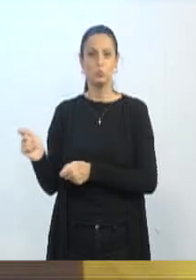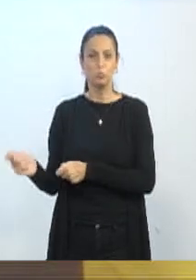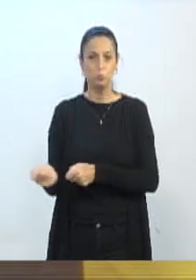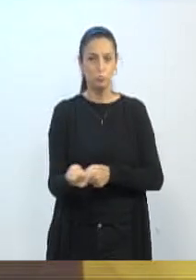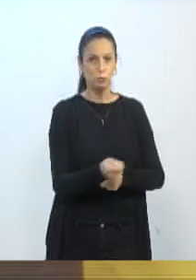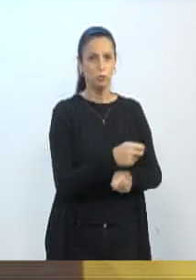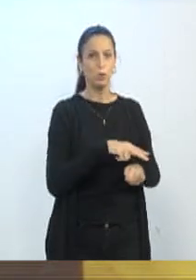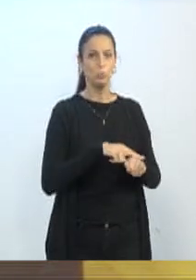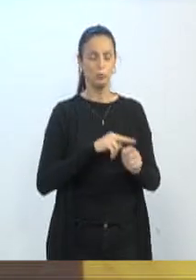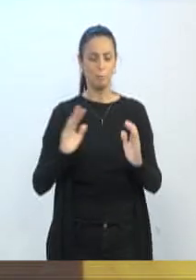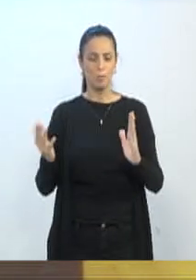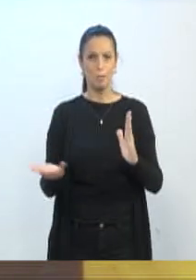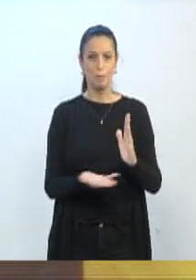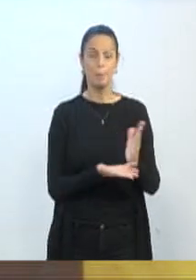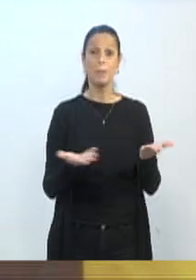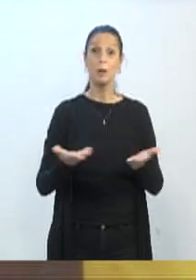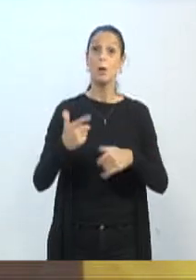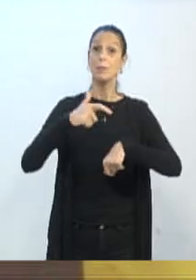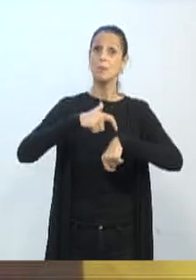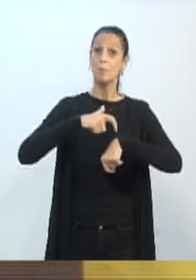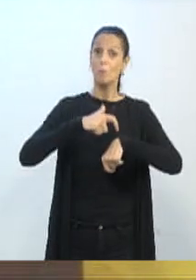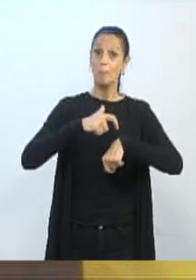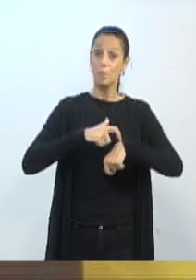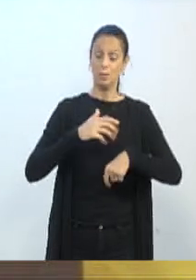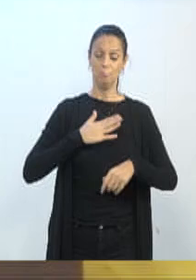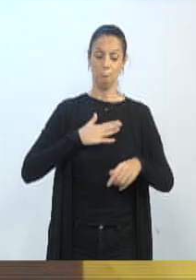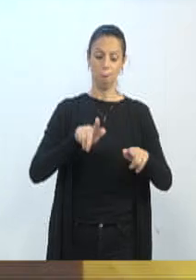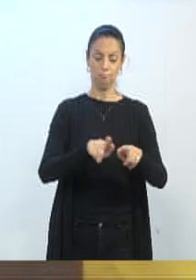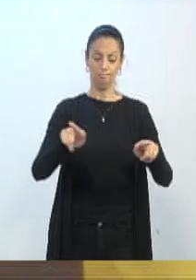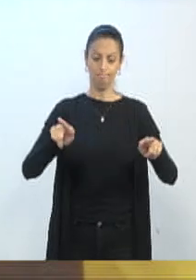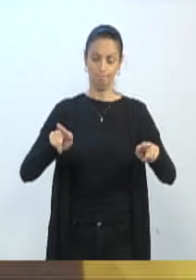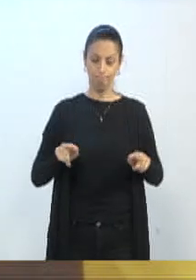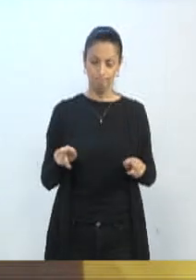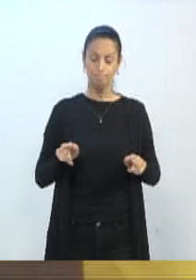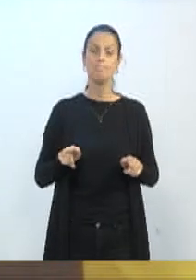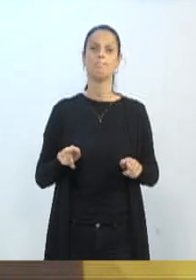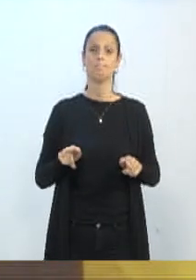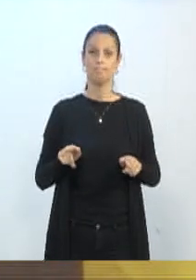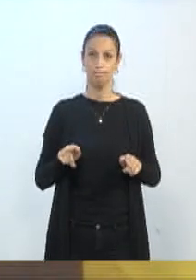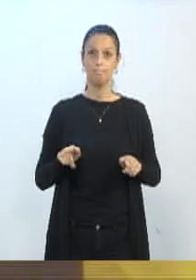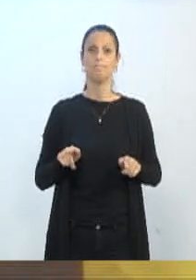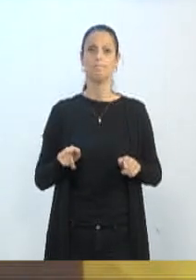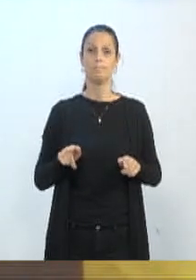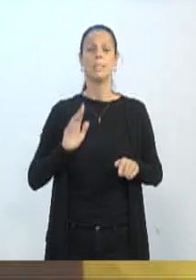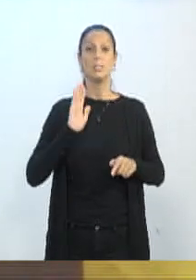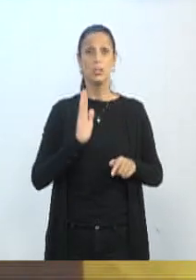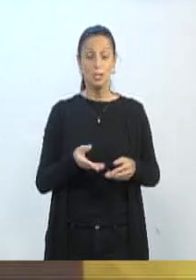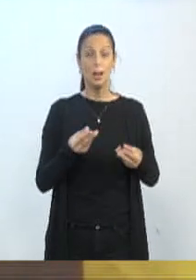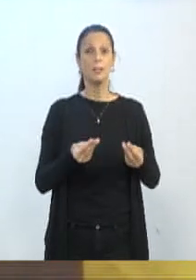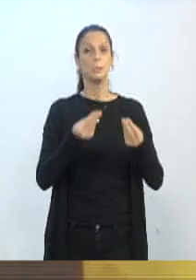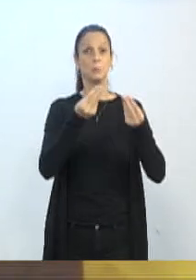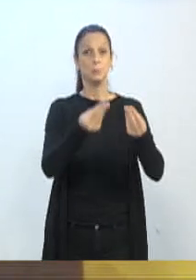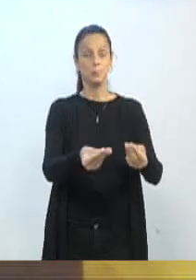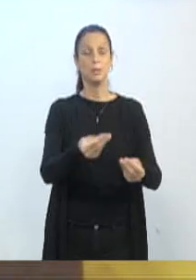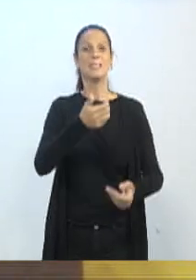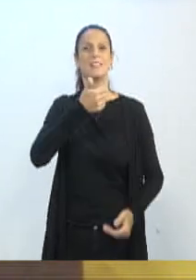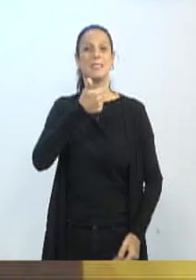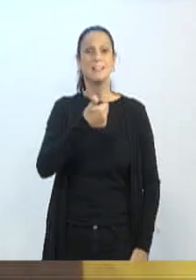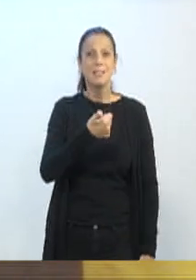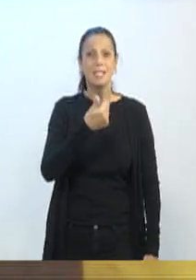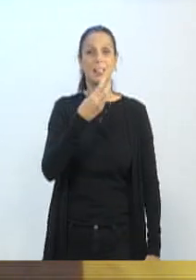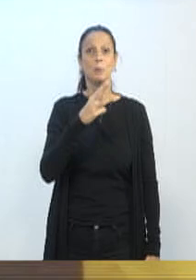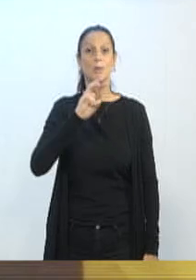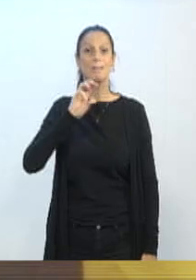neste momento através do nosso gabinete Presidente Almir encaminhamos 130